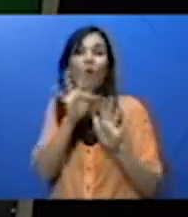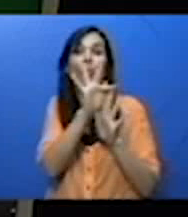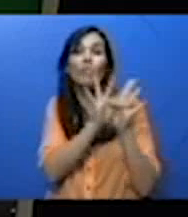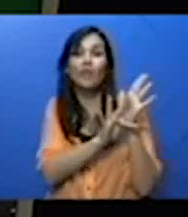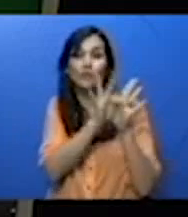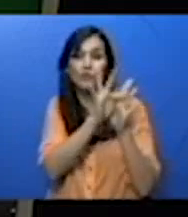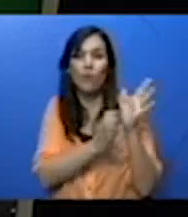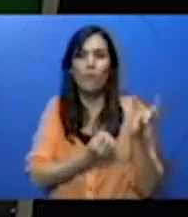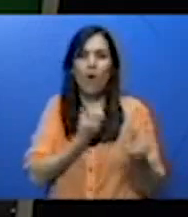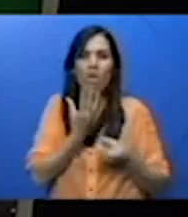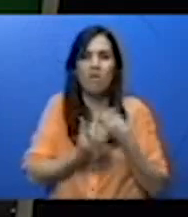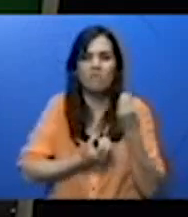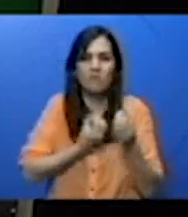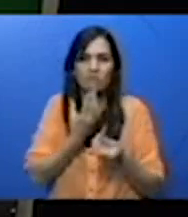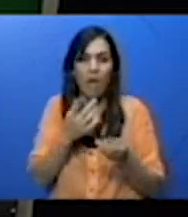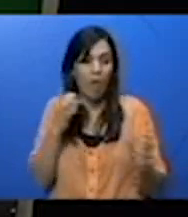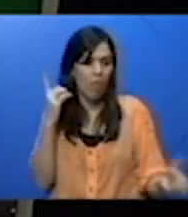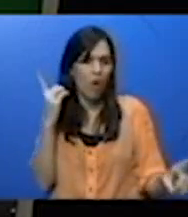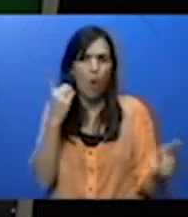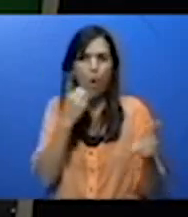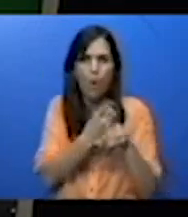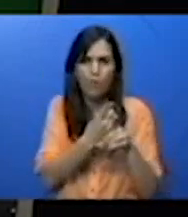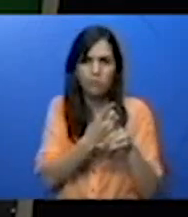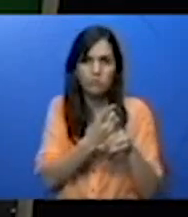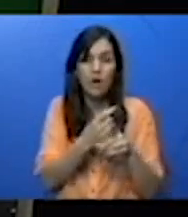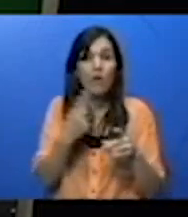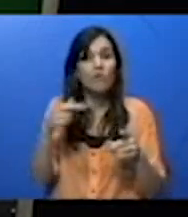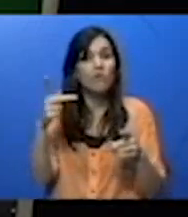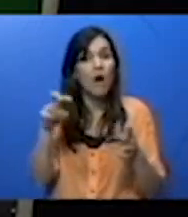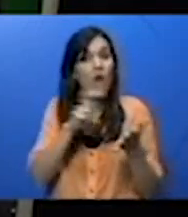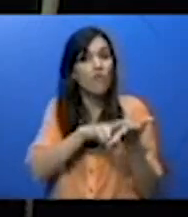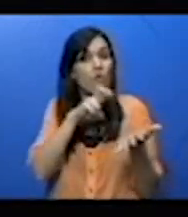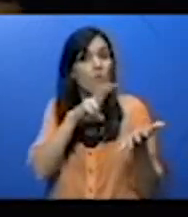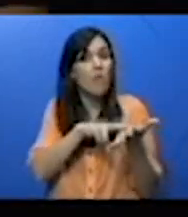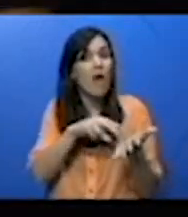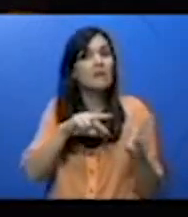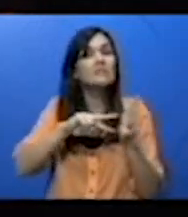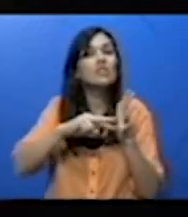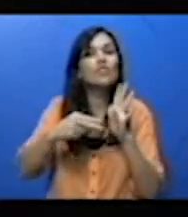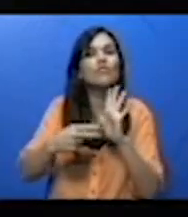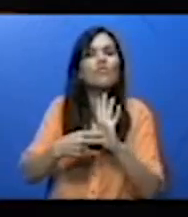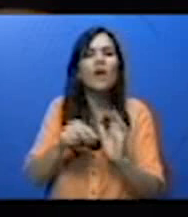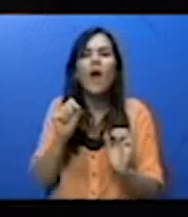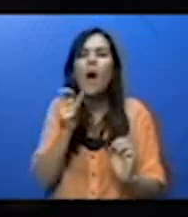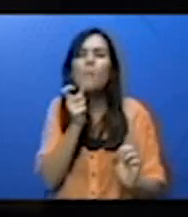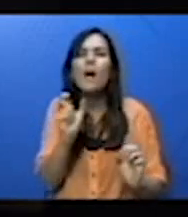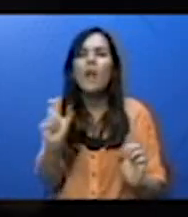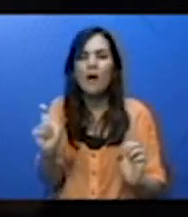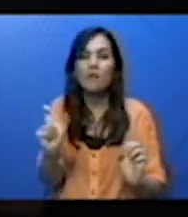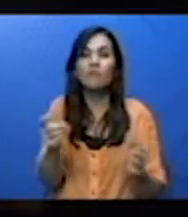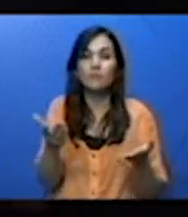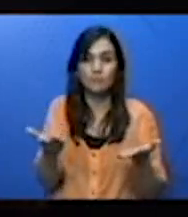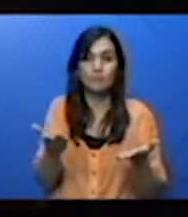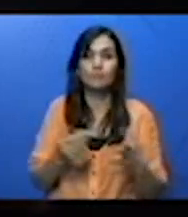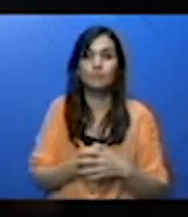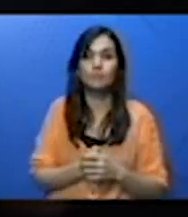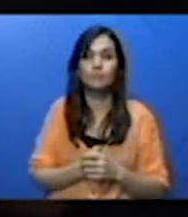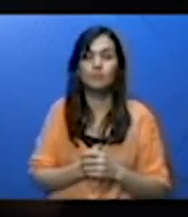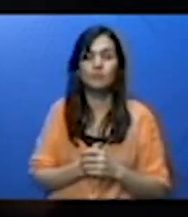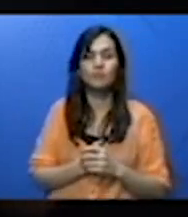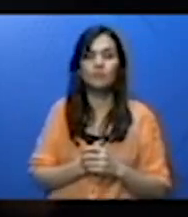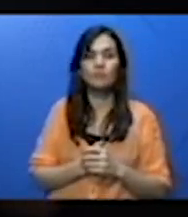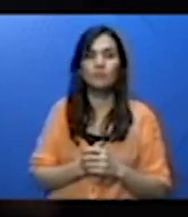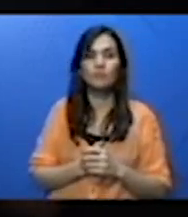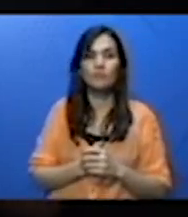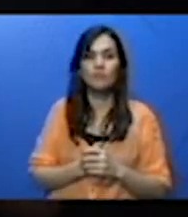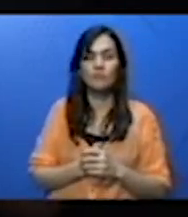lá, procura a palavrinha, tá em dúvida, vai no vocabulário de novo, vê o significado da palavrinha e conta, tá bom?